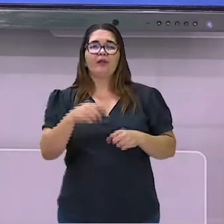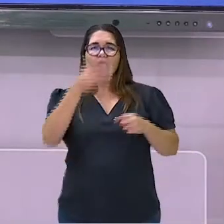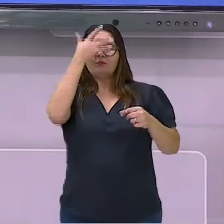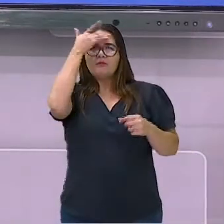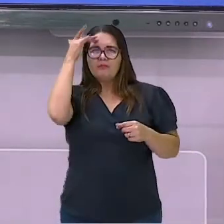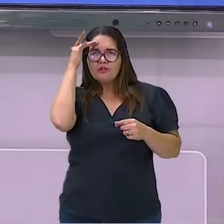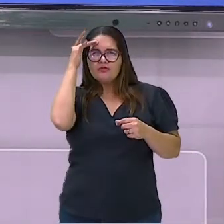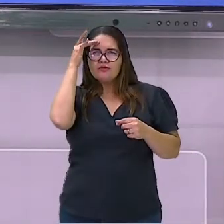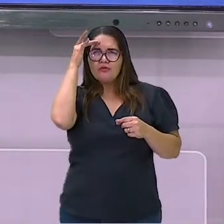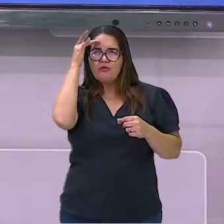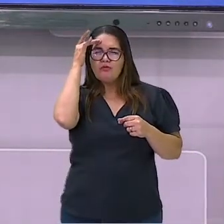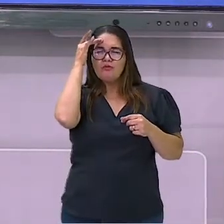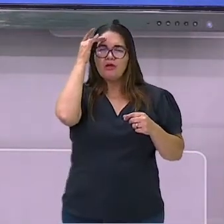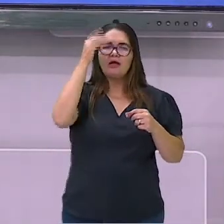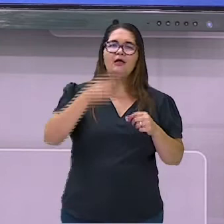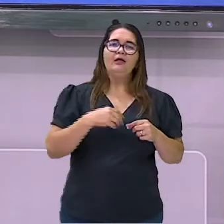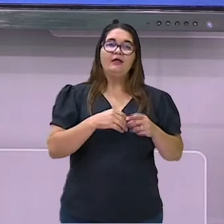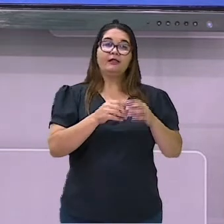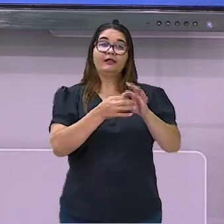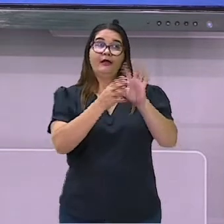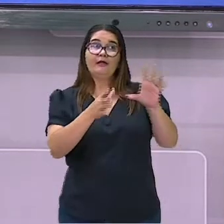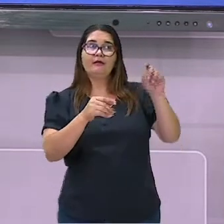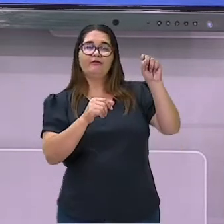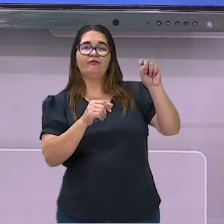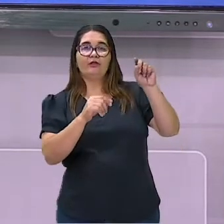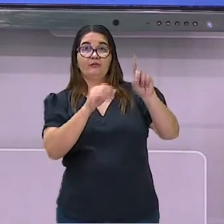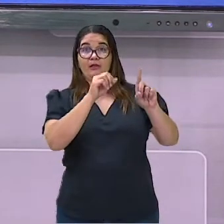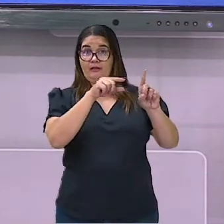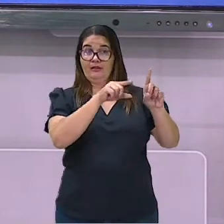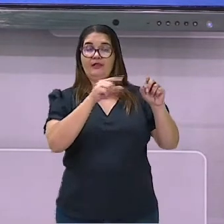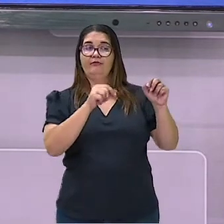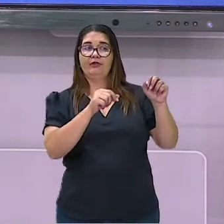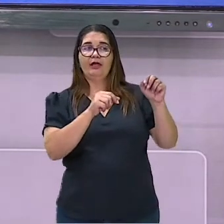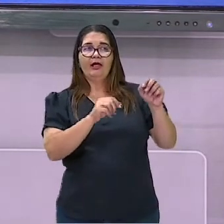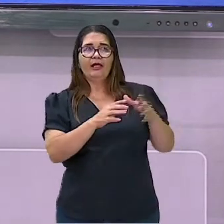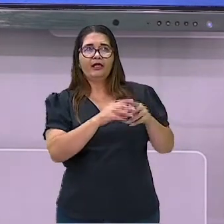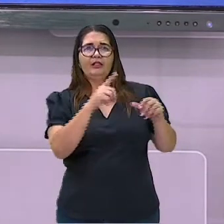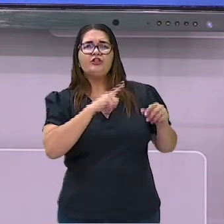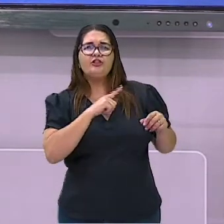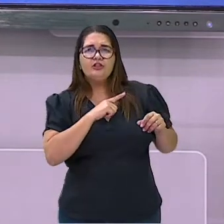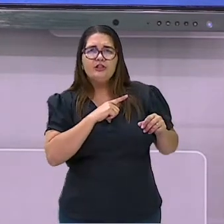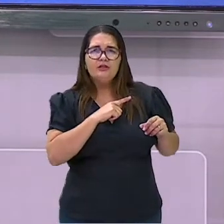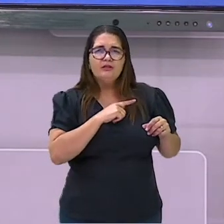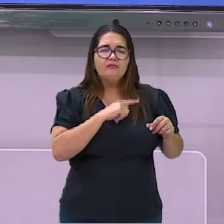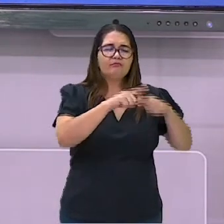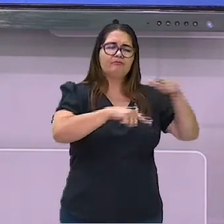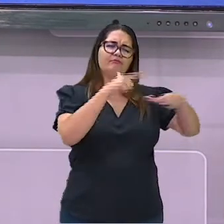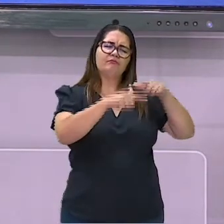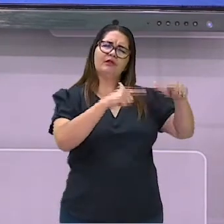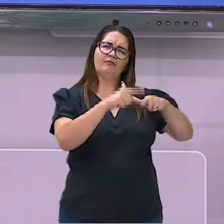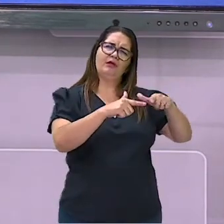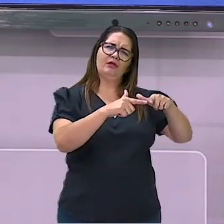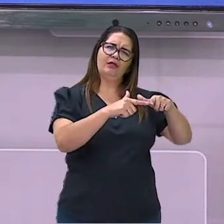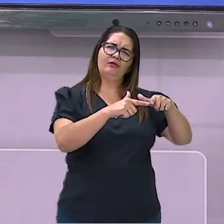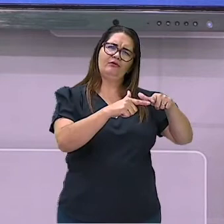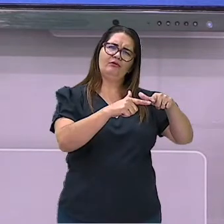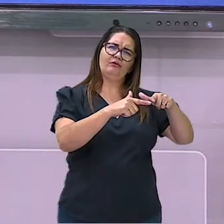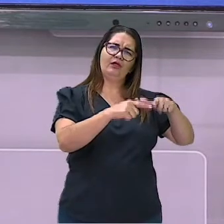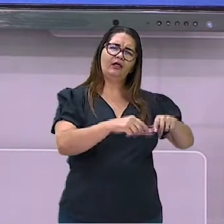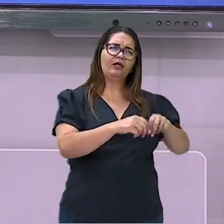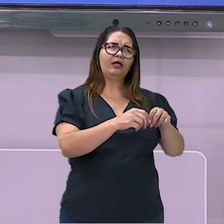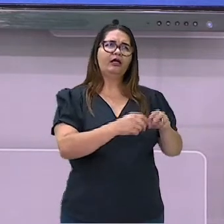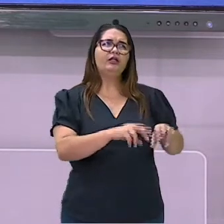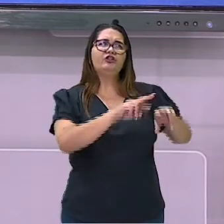ou eito escolhia as terras para plantio e o tipo de cana utilizada na lavoura,